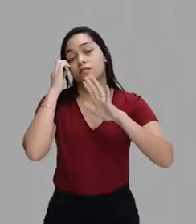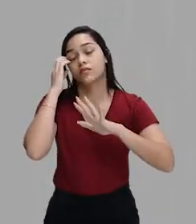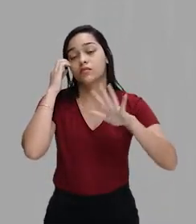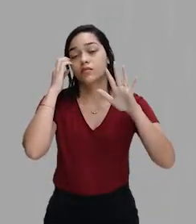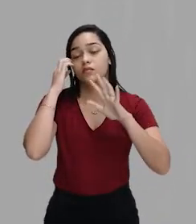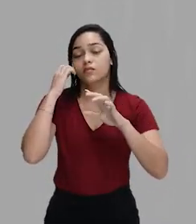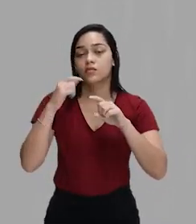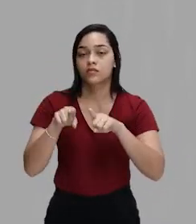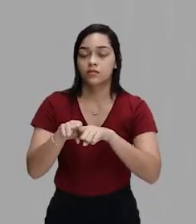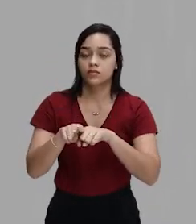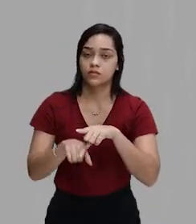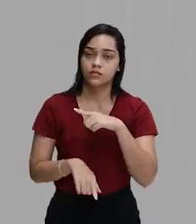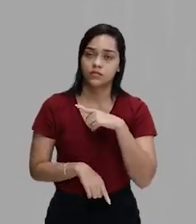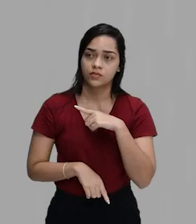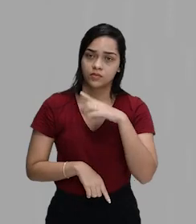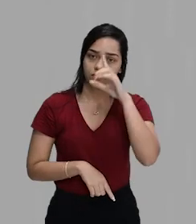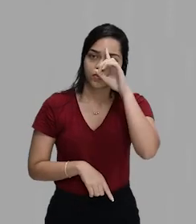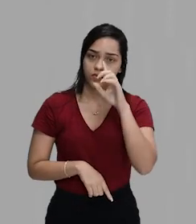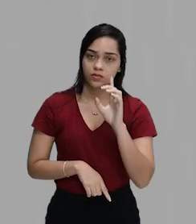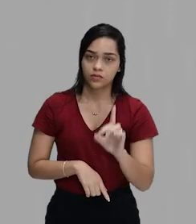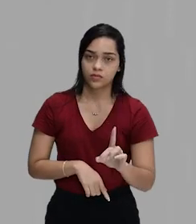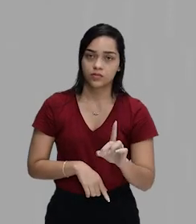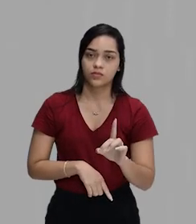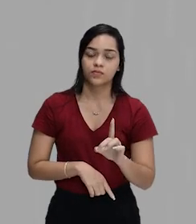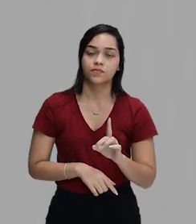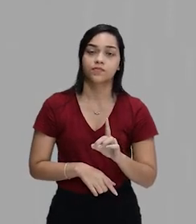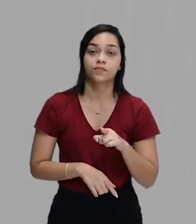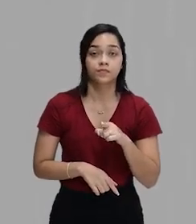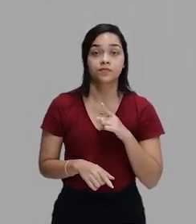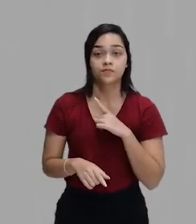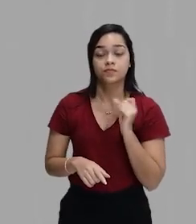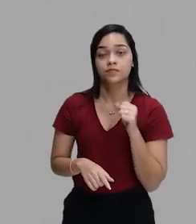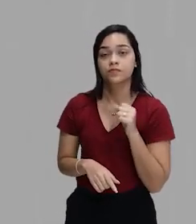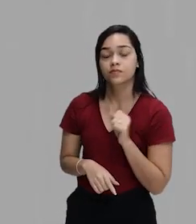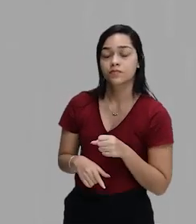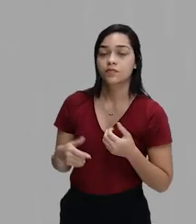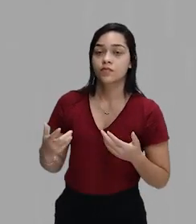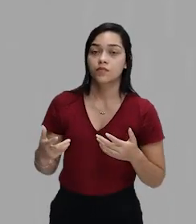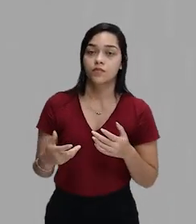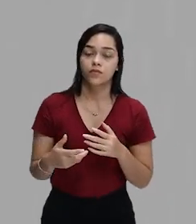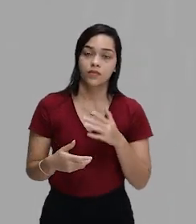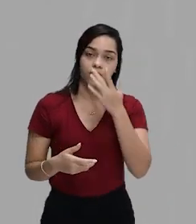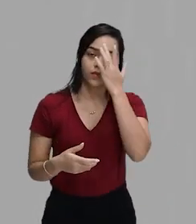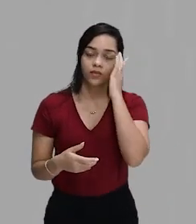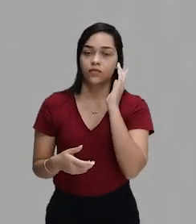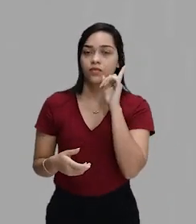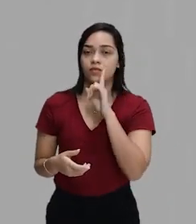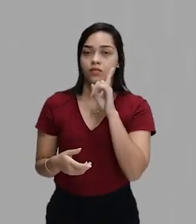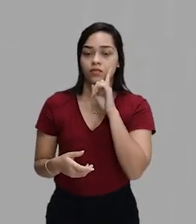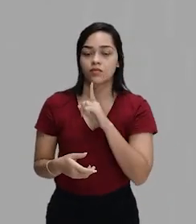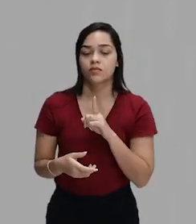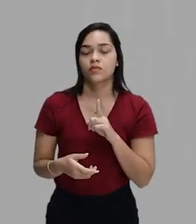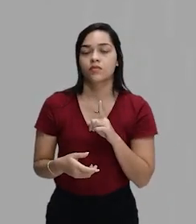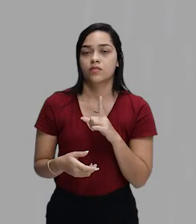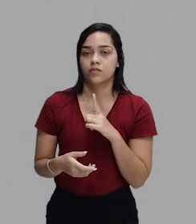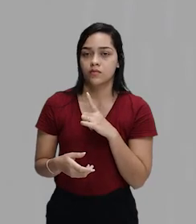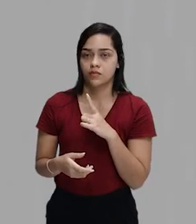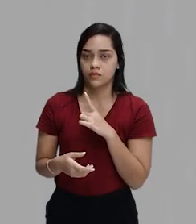lado, a partir do dia D, você tem os norte-americanos, os Estados